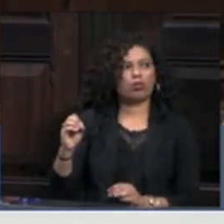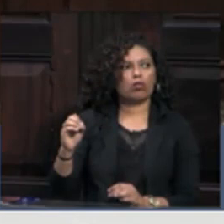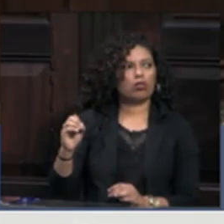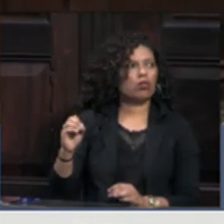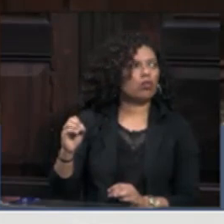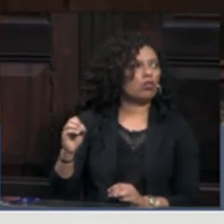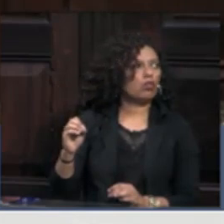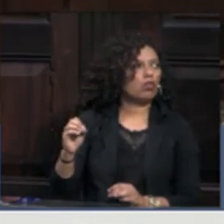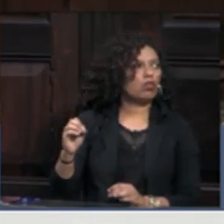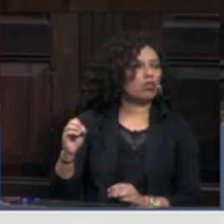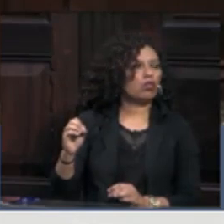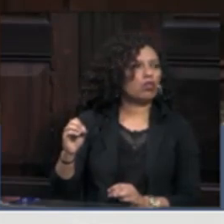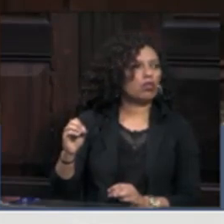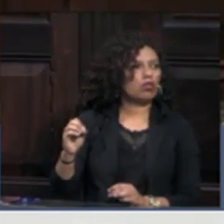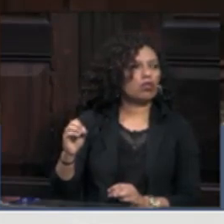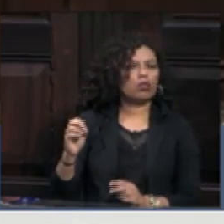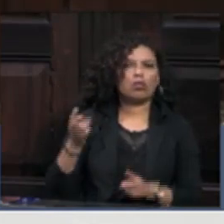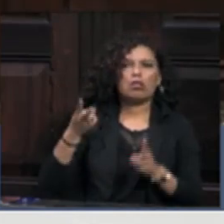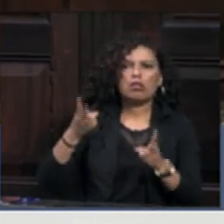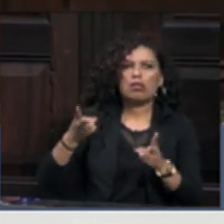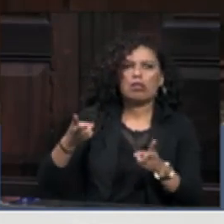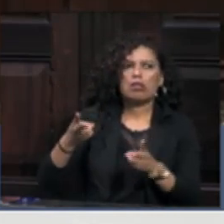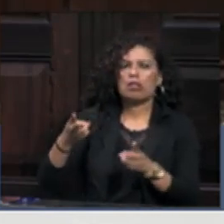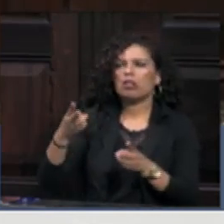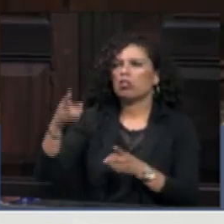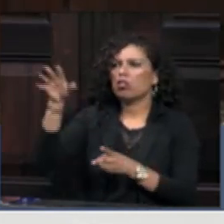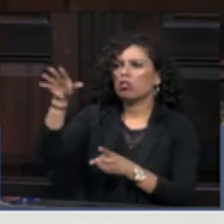uma parcela que está aqui presente,